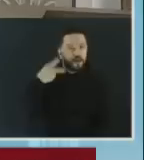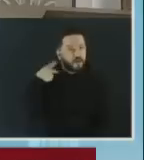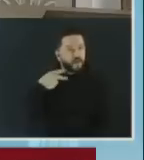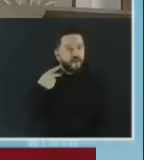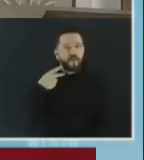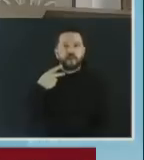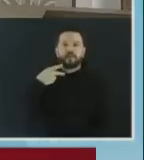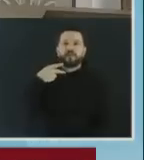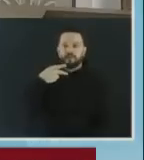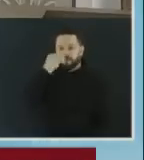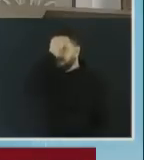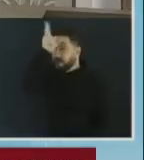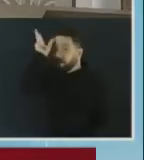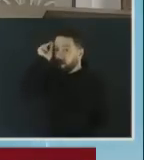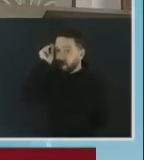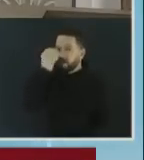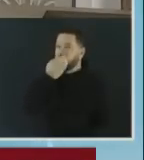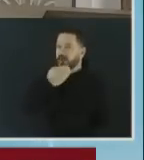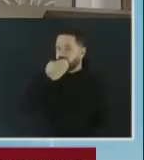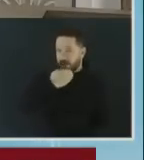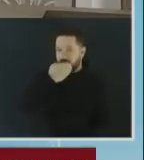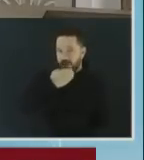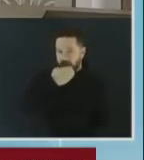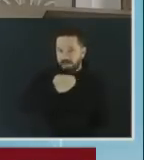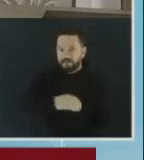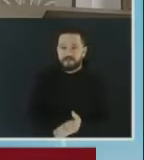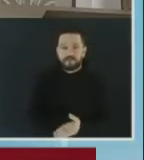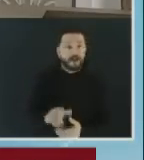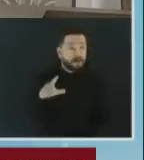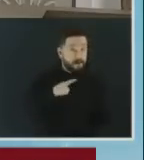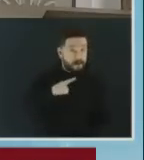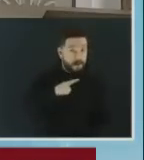expectativa é que os vereadores decidam agora, em definitivo, o futuro do parlamentar do PT. Adriana.